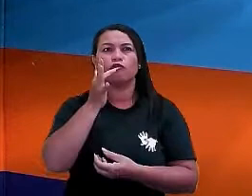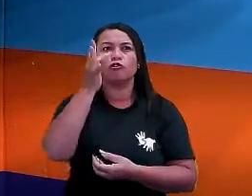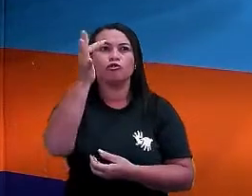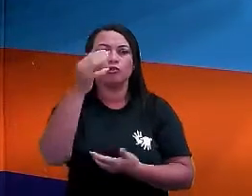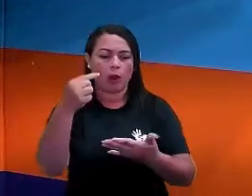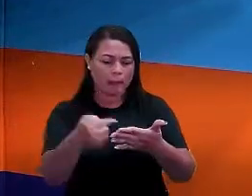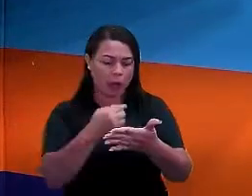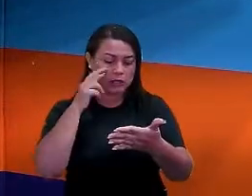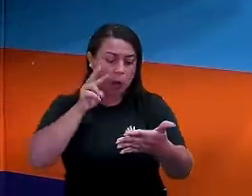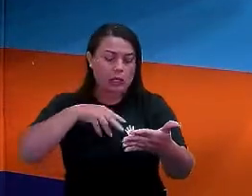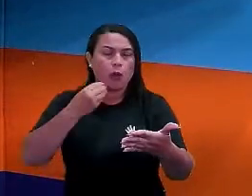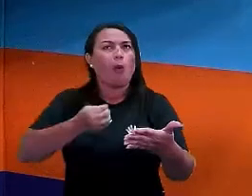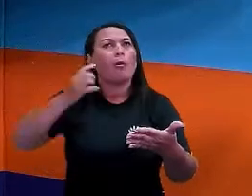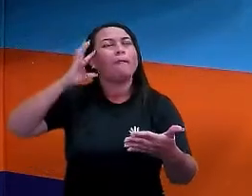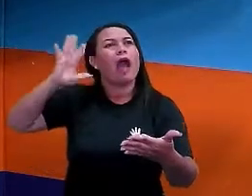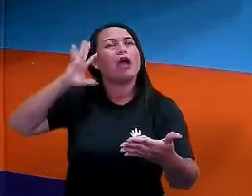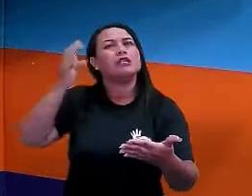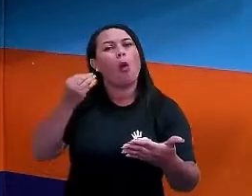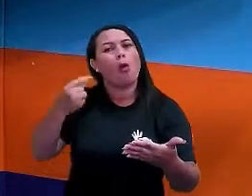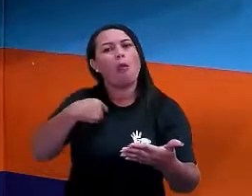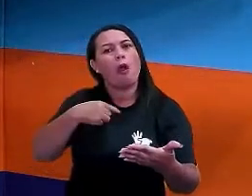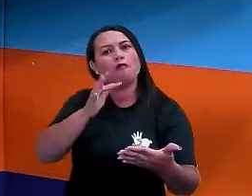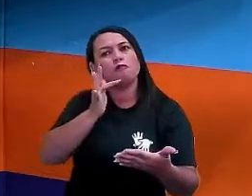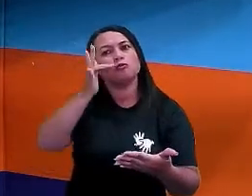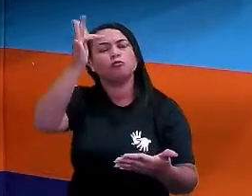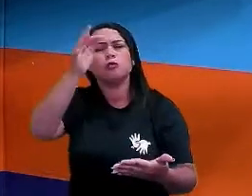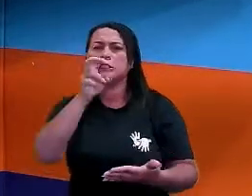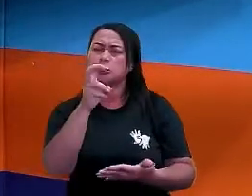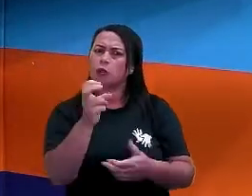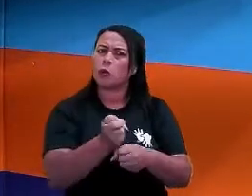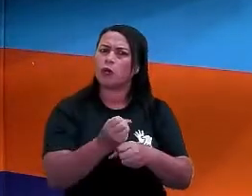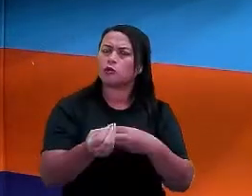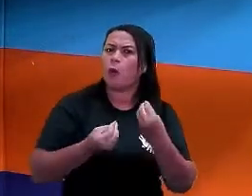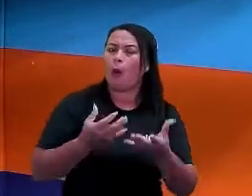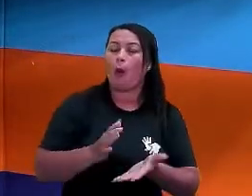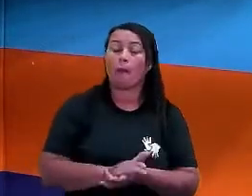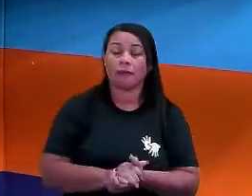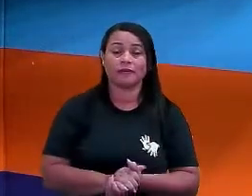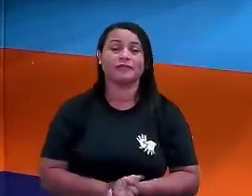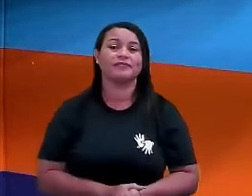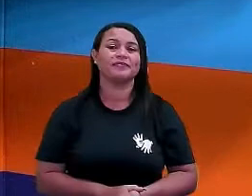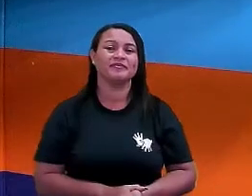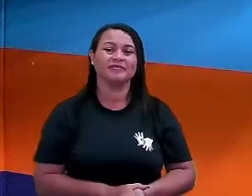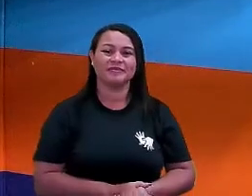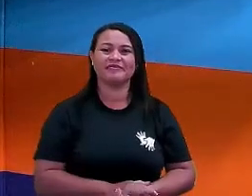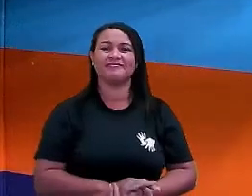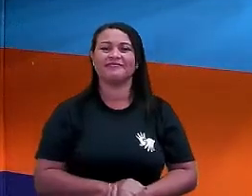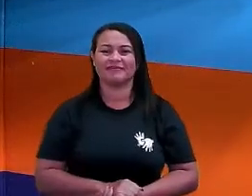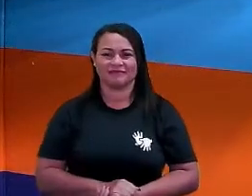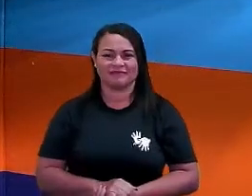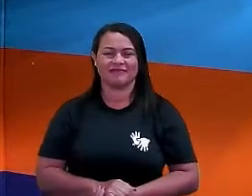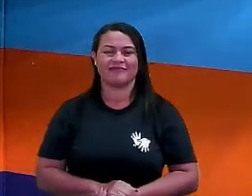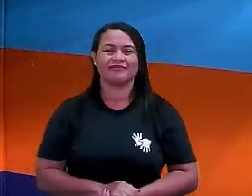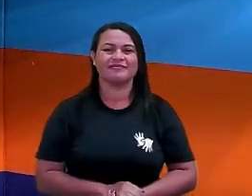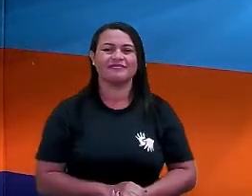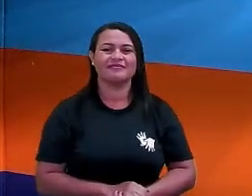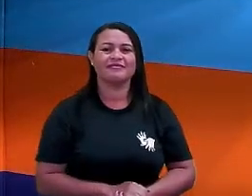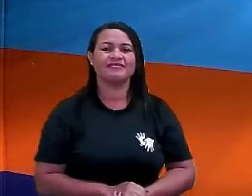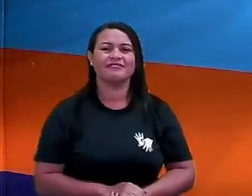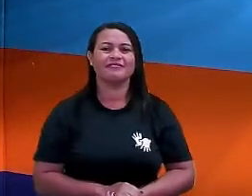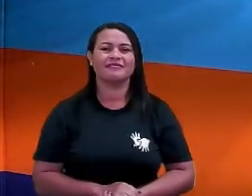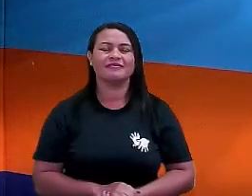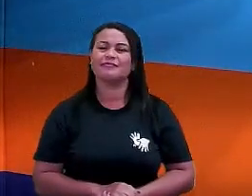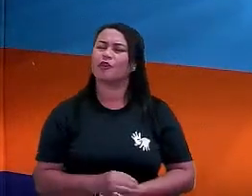vou imaginar como eu estaria daqui a 5 anos? A pergunta é, where do you see yourself in 5